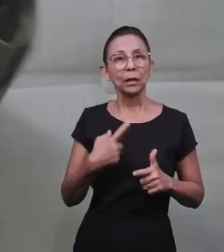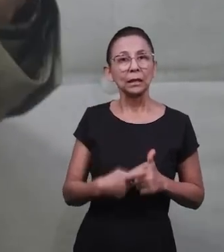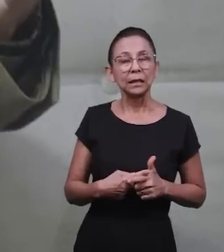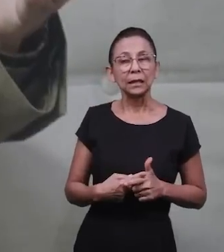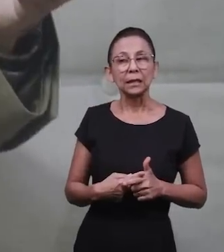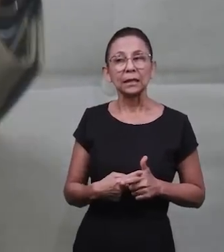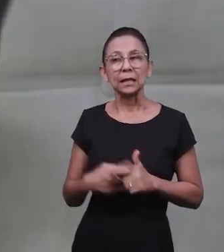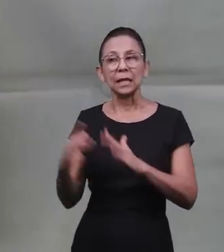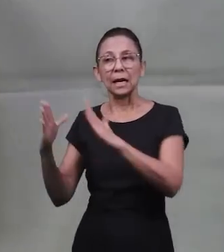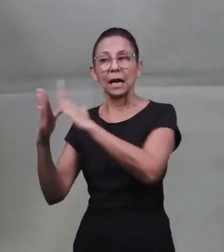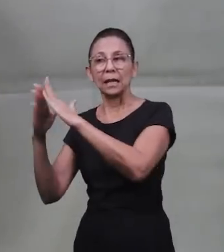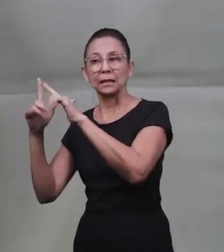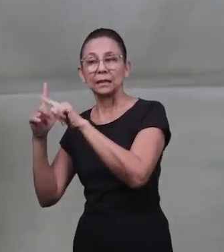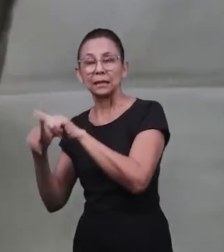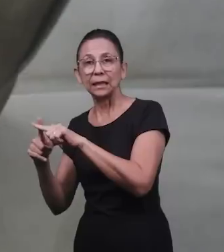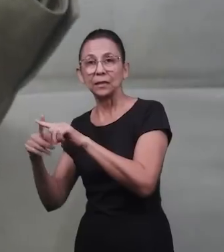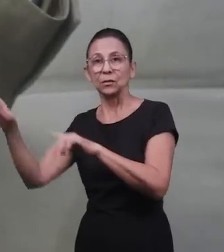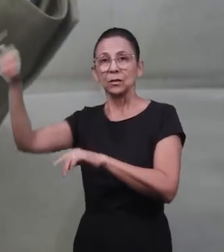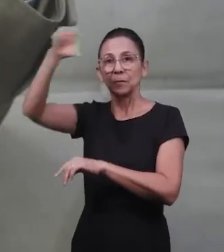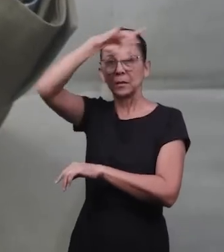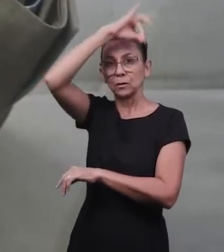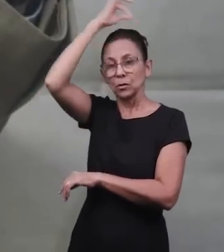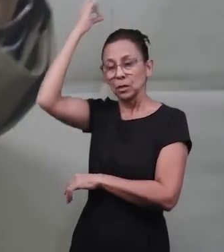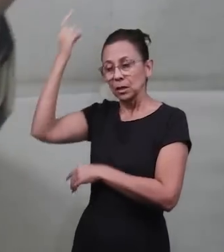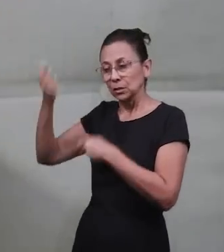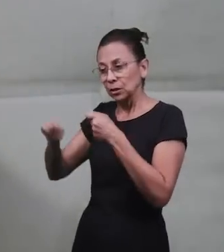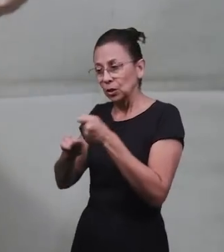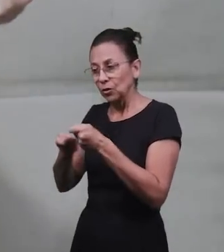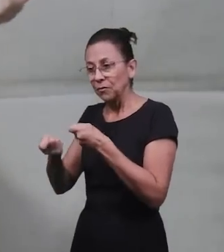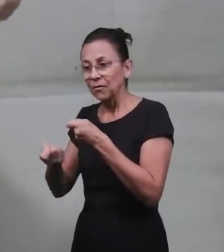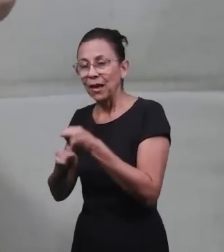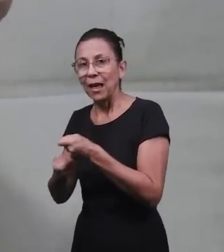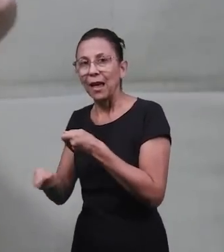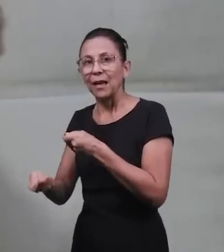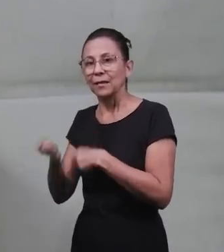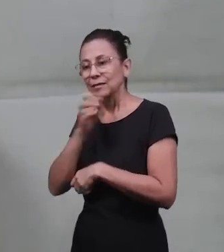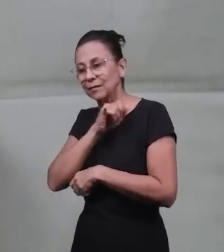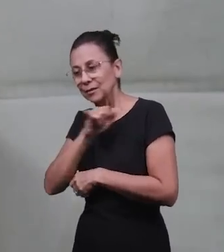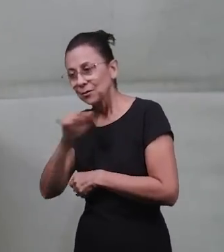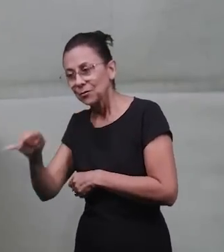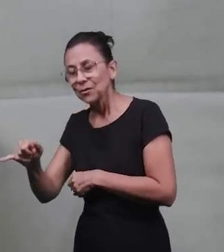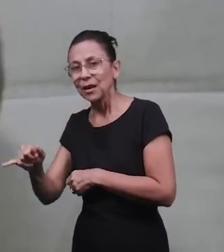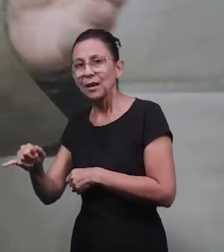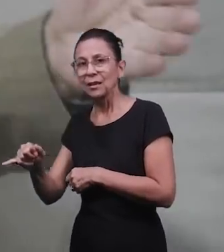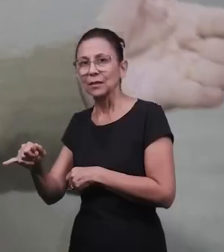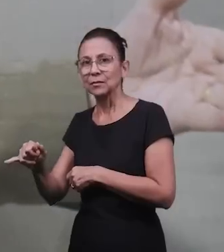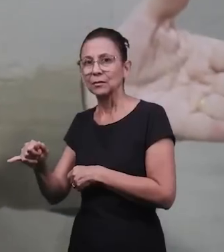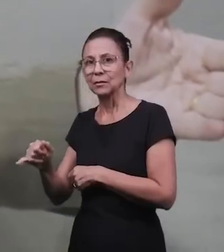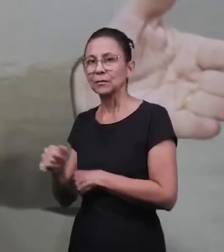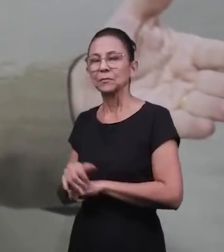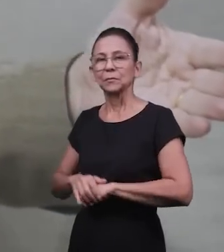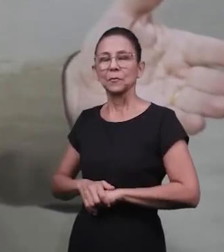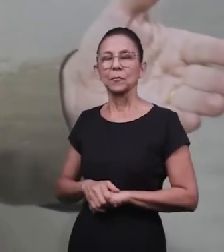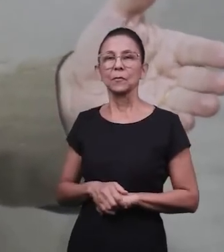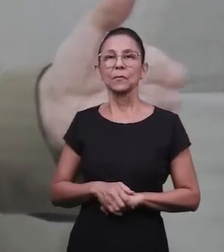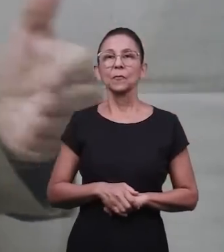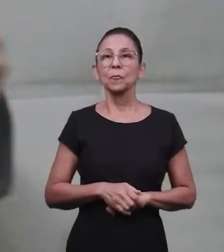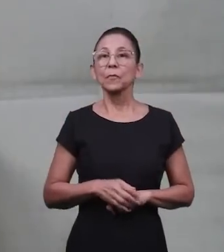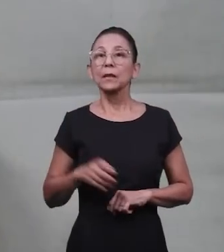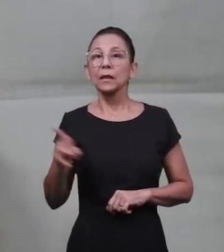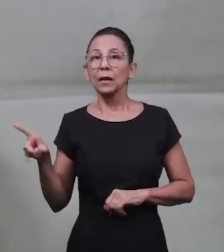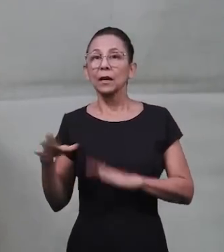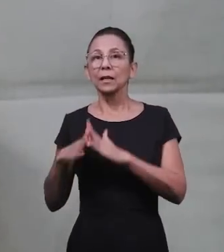ela repete aquilo que ela ouve o Espírito Santo. A igreja fiel, ela não quer falar dela mesma.